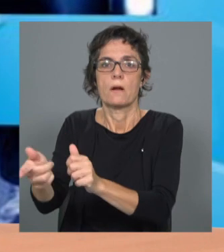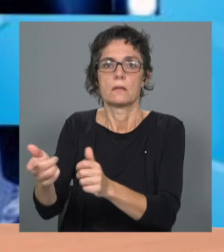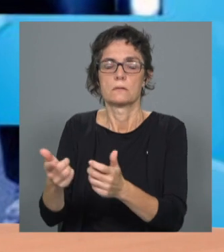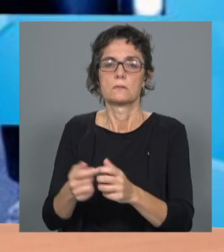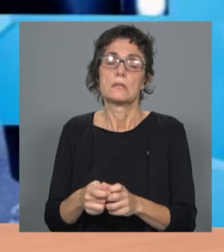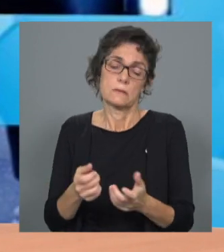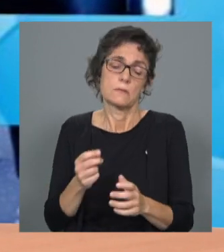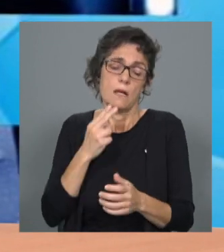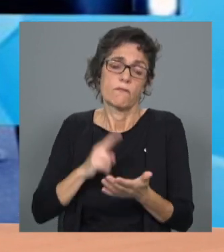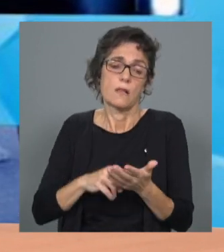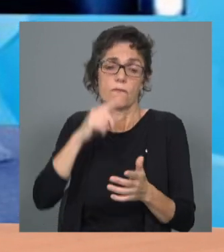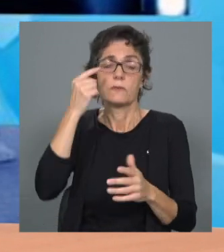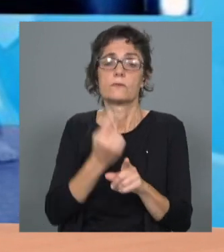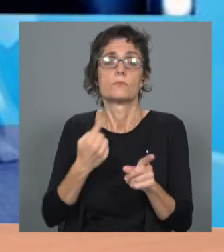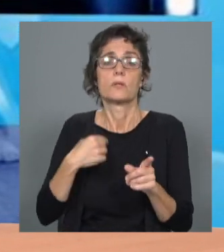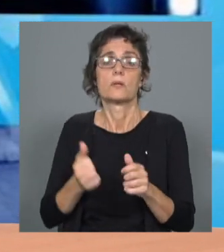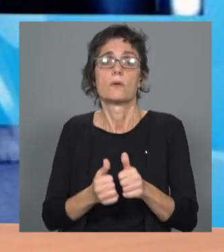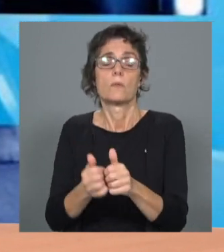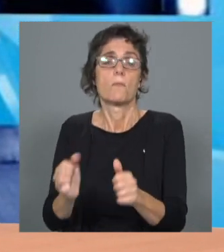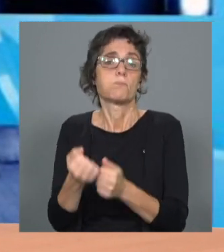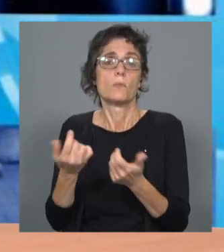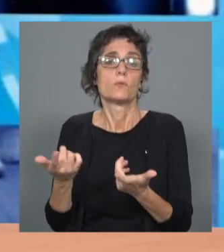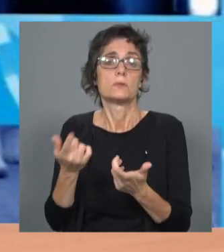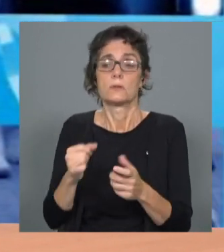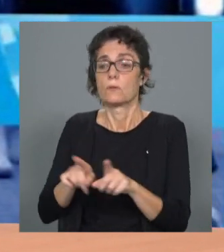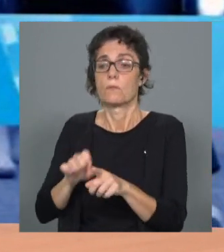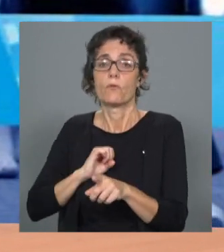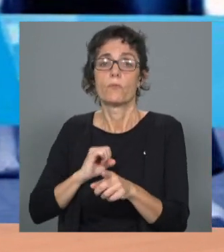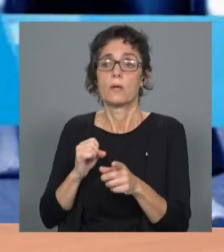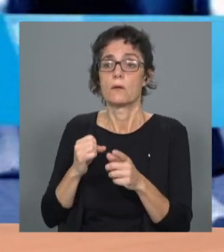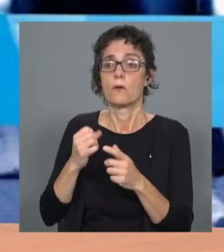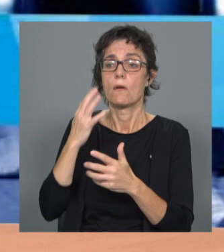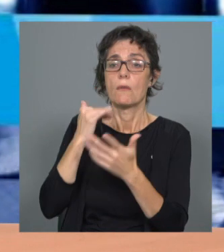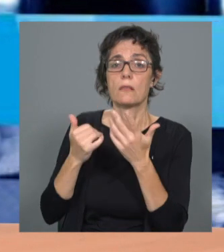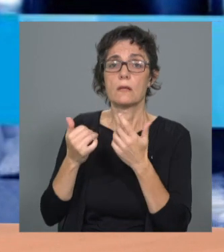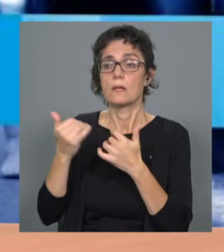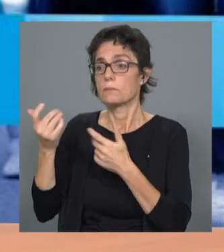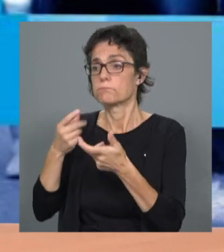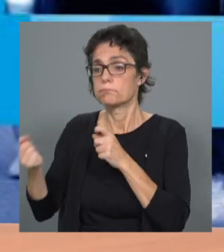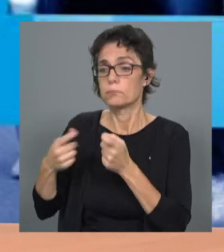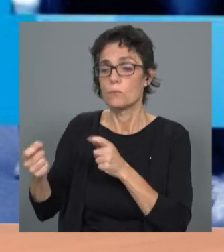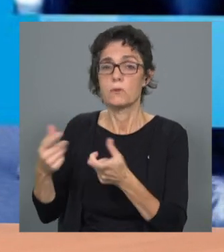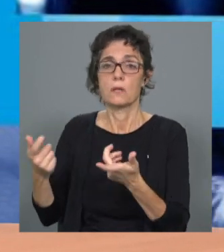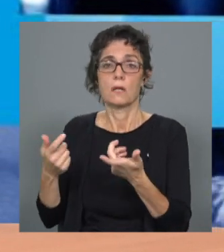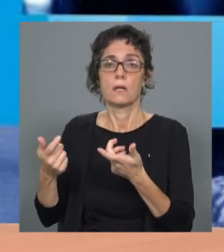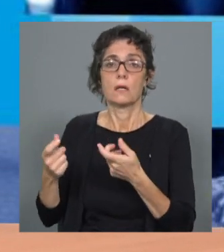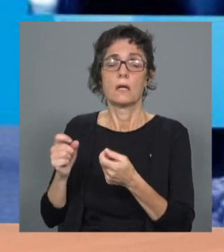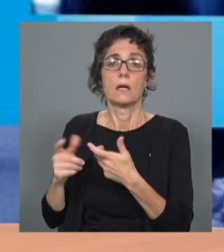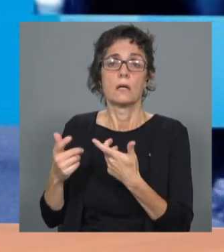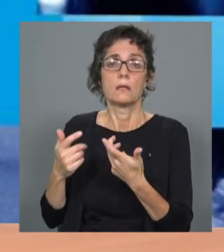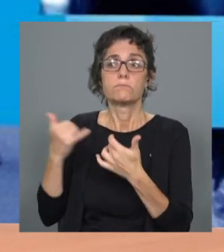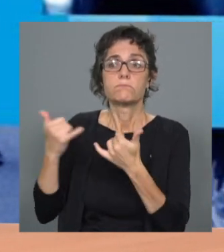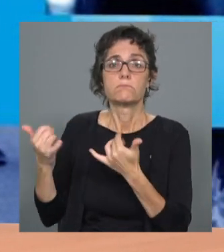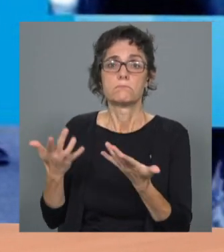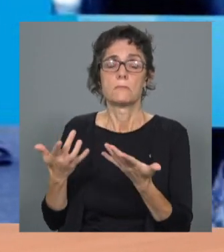todo o processo, eu fui telefonando ao meu irmão e perguntando o que é que estava a passar, e por mail, pronto, comunicando, mas nem